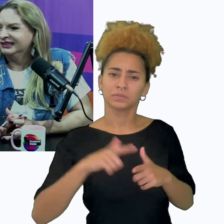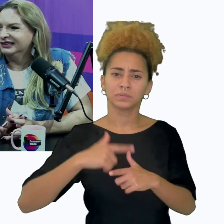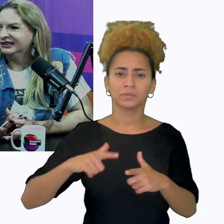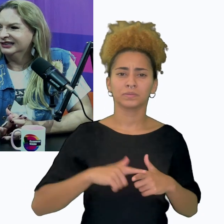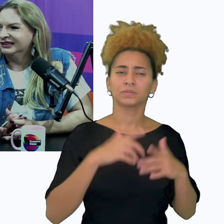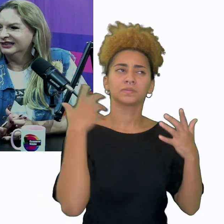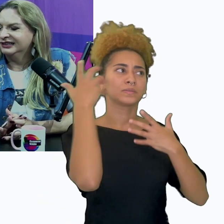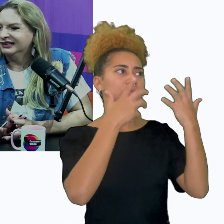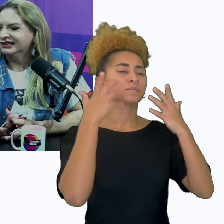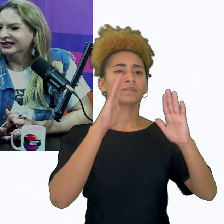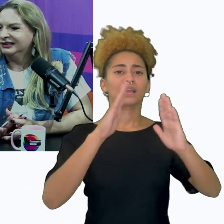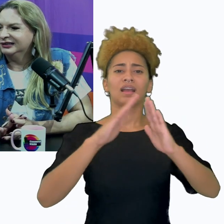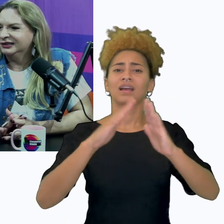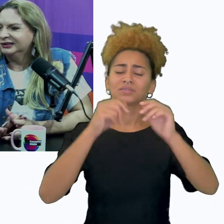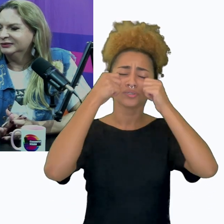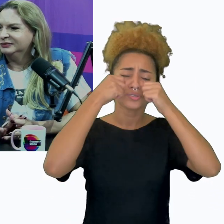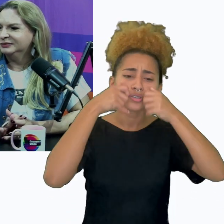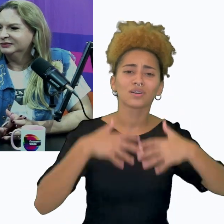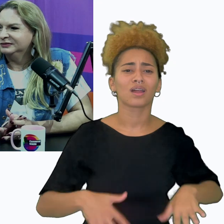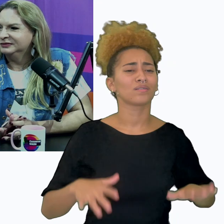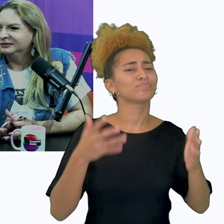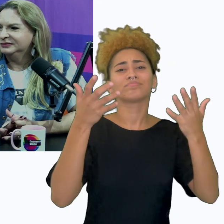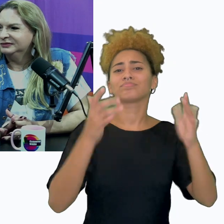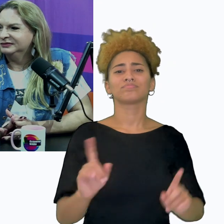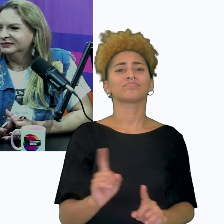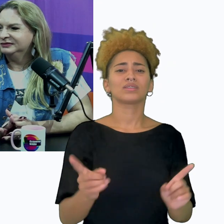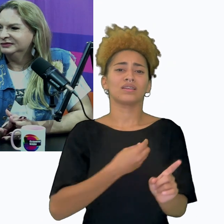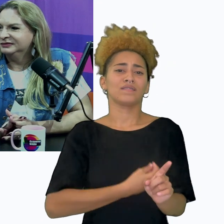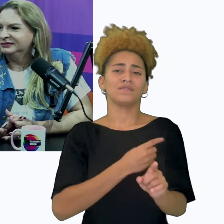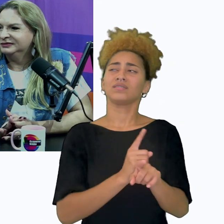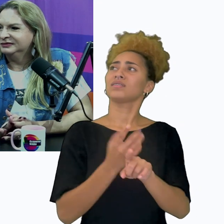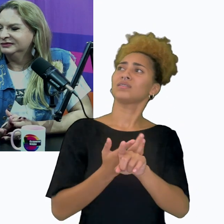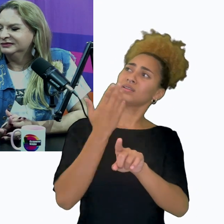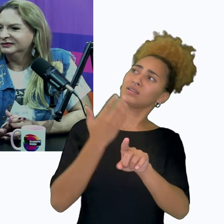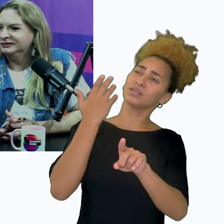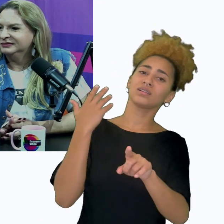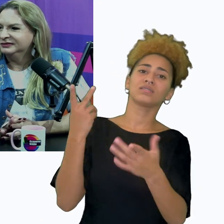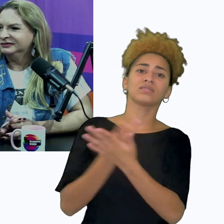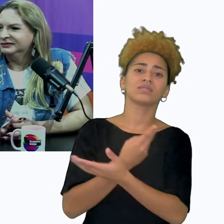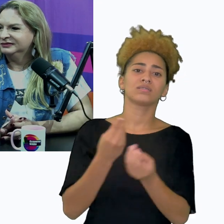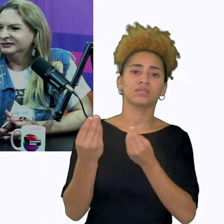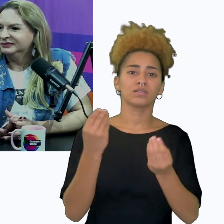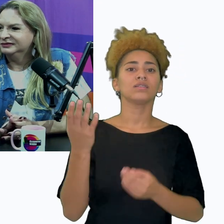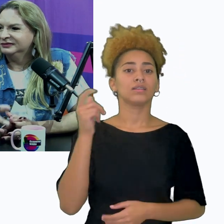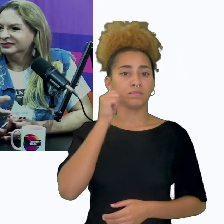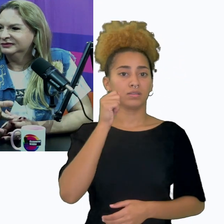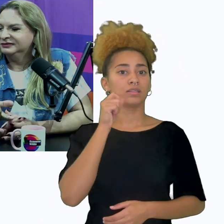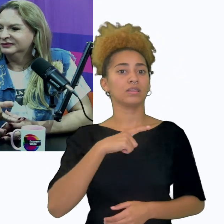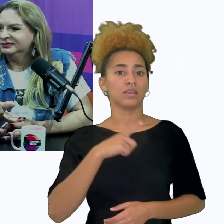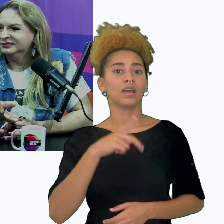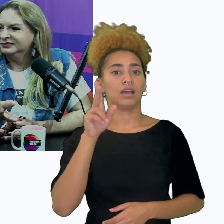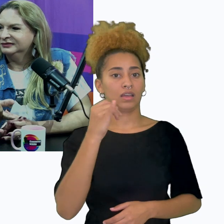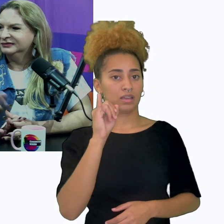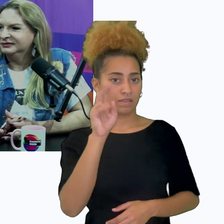coisa, Jesus, aquilo ali. Aí eu chegava em casa, começava a chorar, não era isso que eu queria. Eu deixei minha vida toda pra trás. E tinha uma menina que tinha HIV,